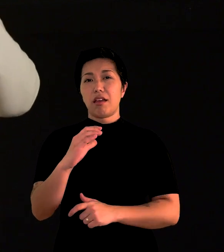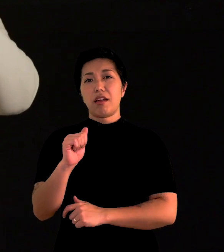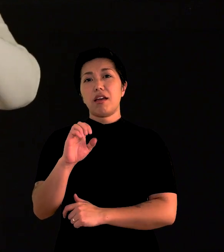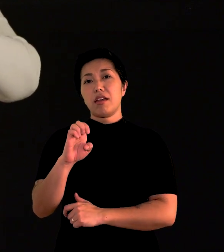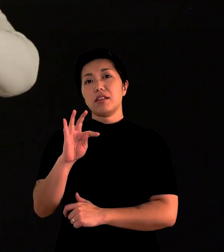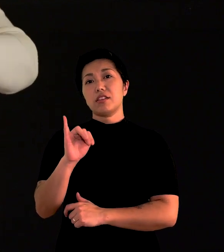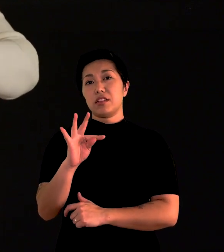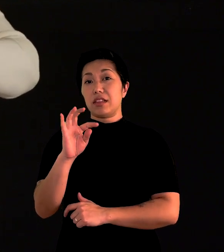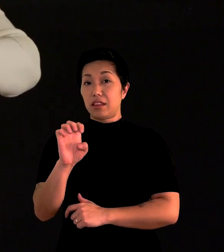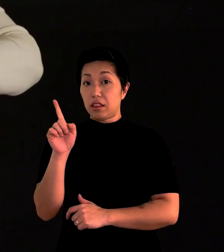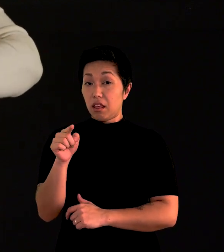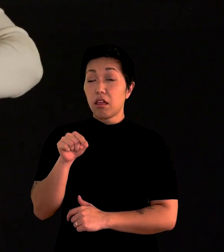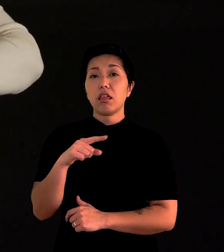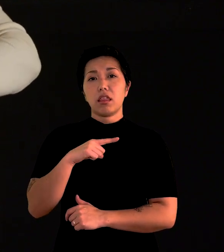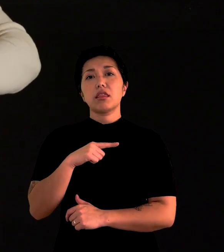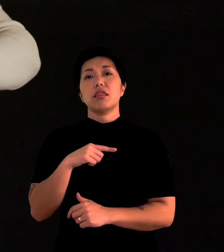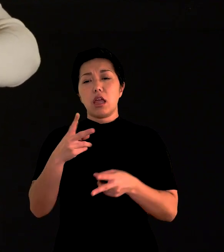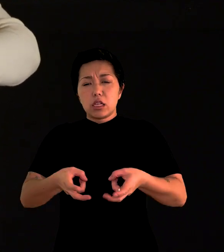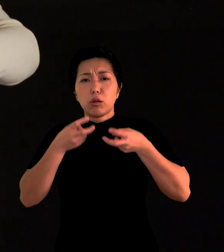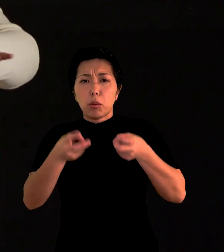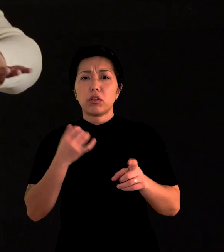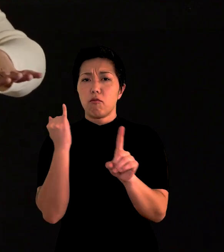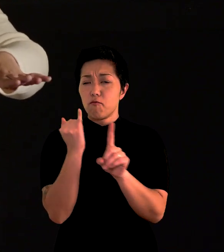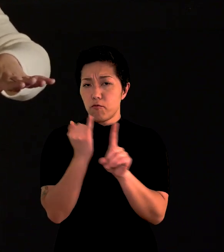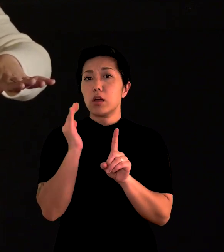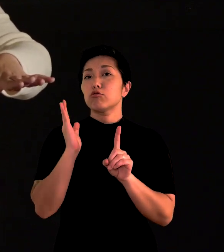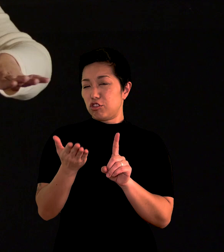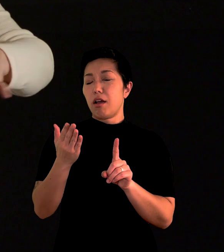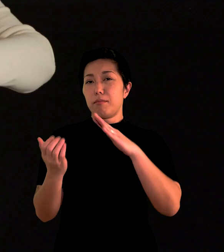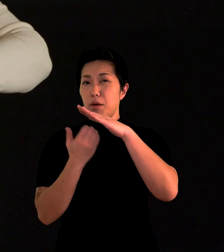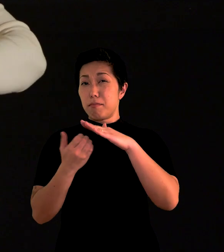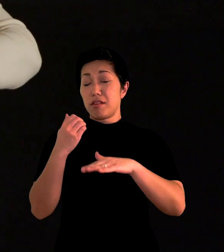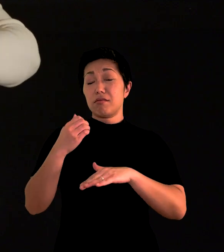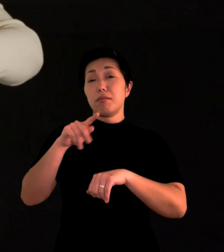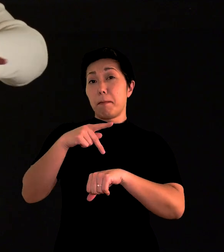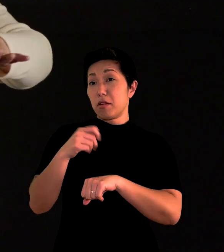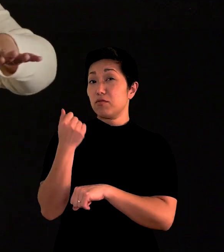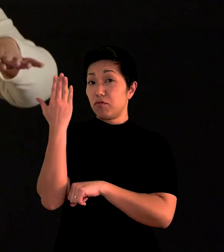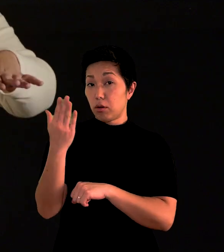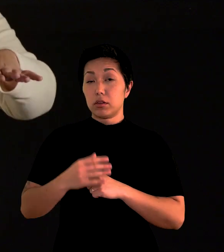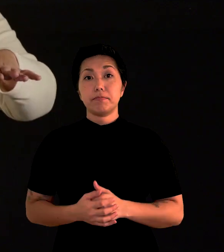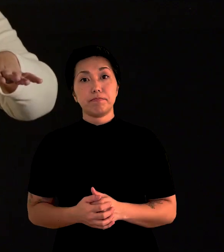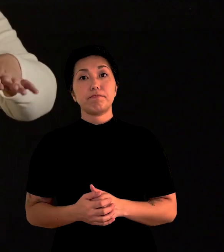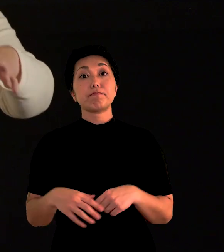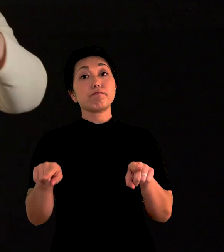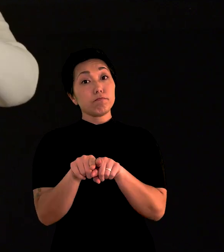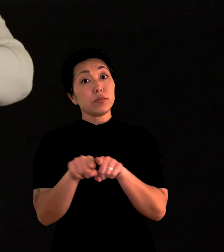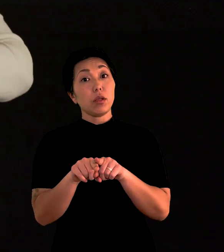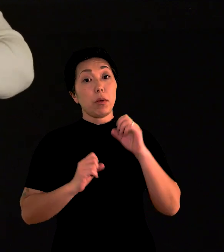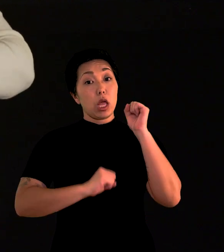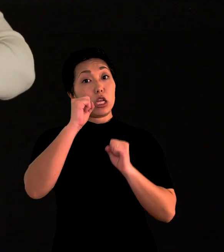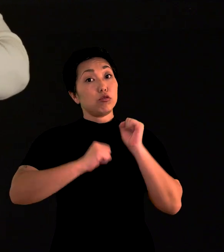lá nós já temos a questão da exploração do minério de ferro, né, por um grande grupo multinacional,